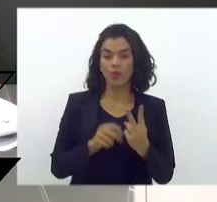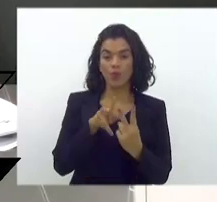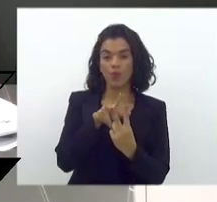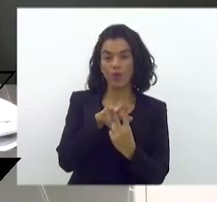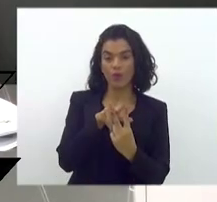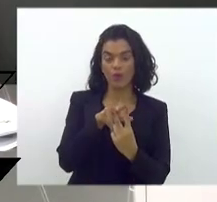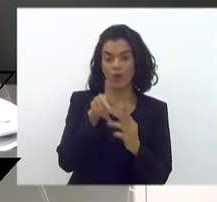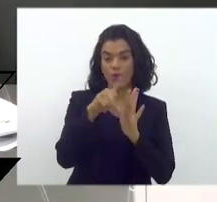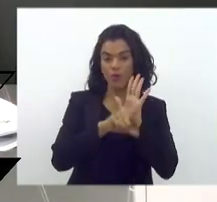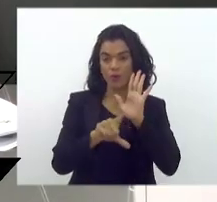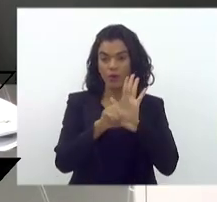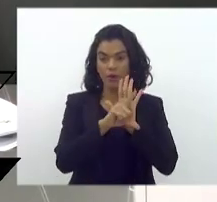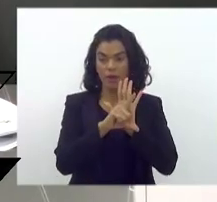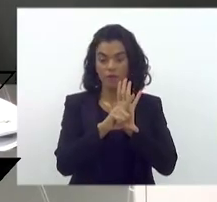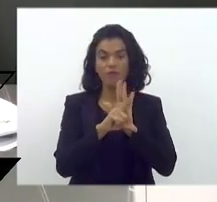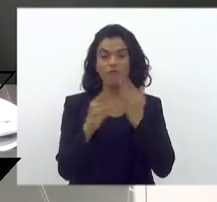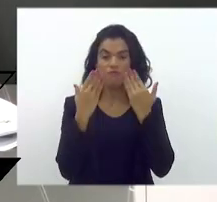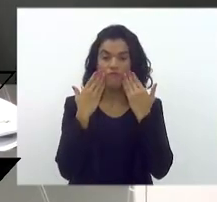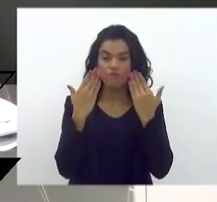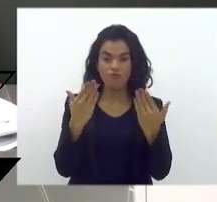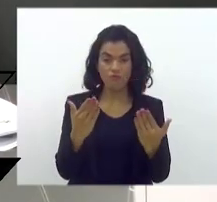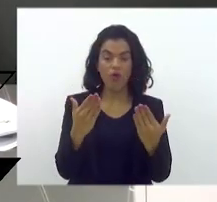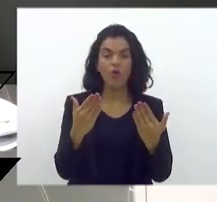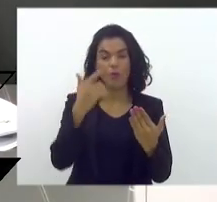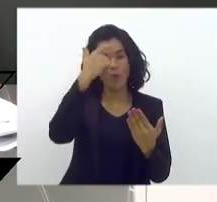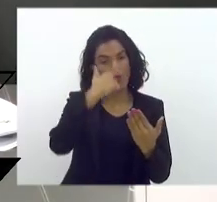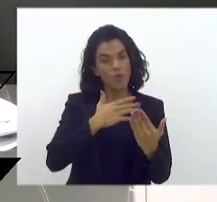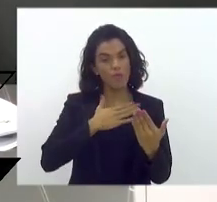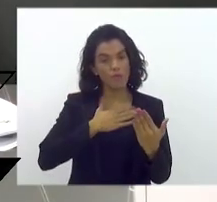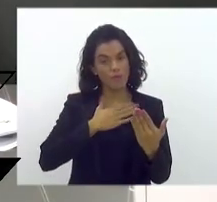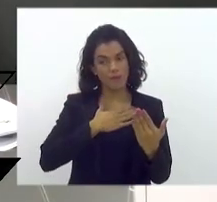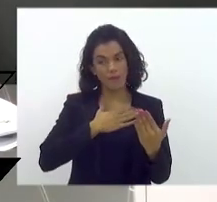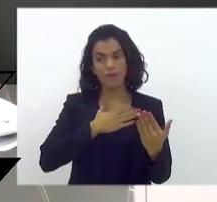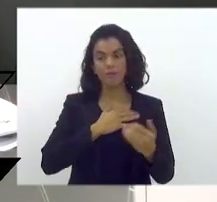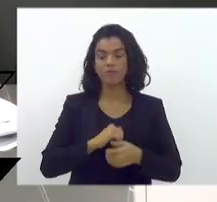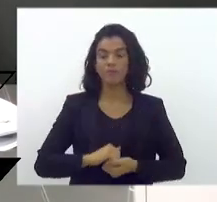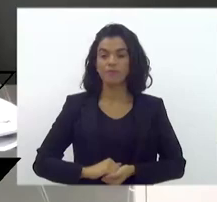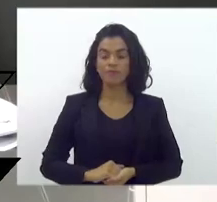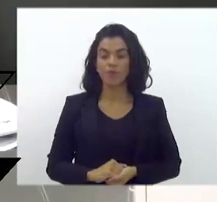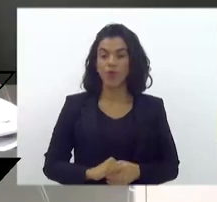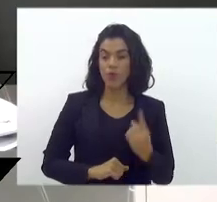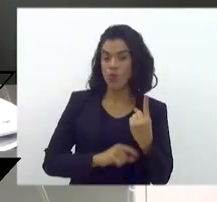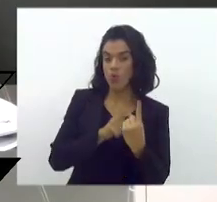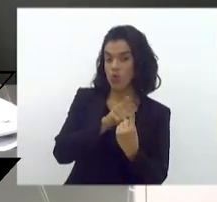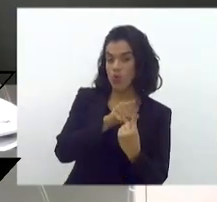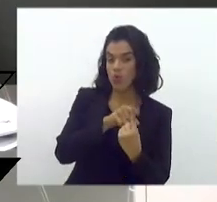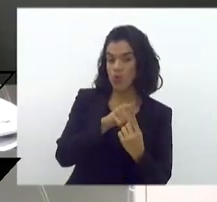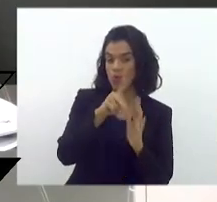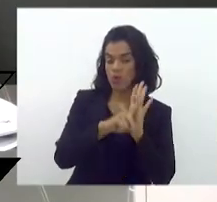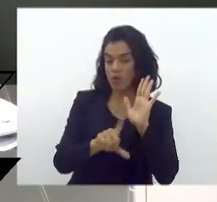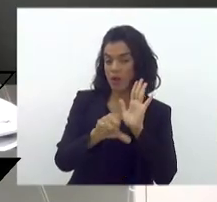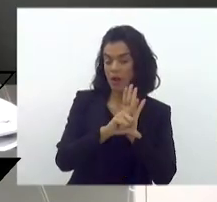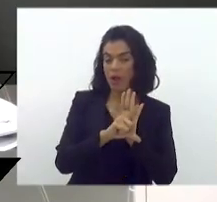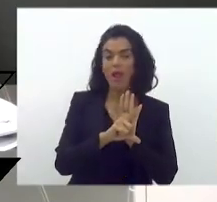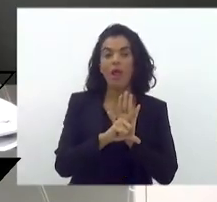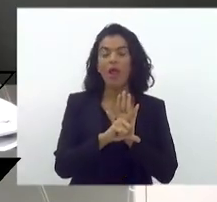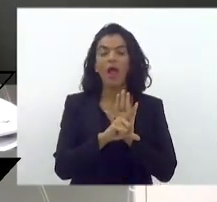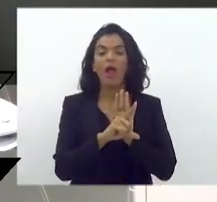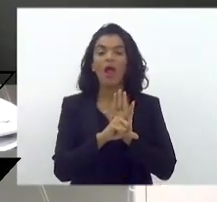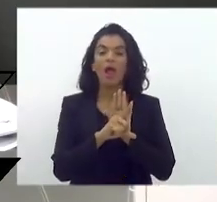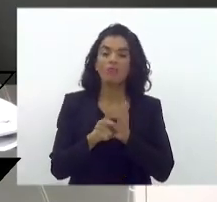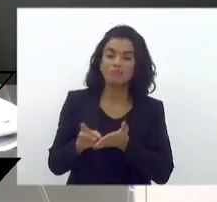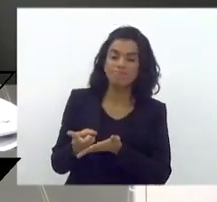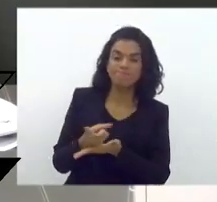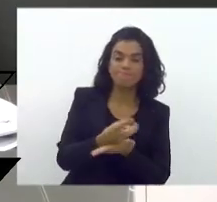dois projetos foram apresentados por mim. Um é o regime especial